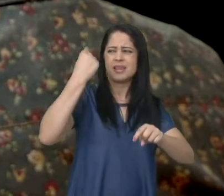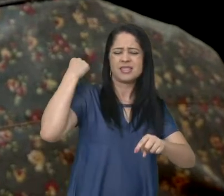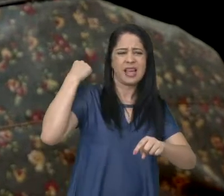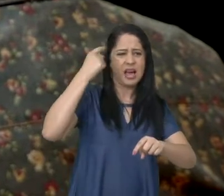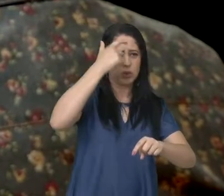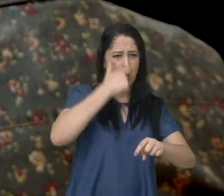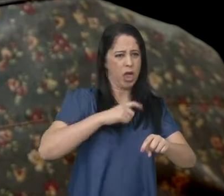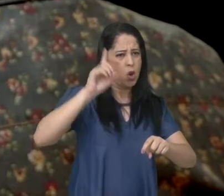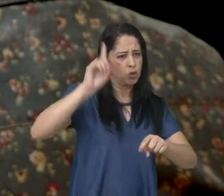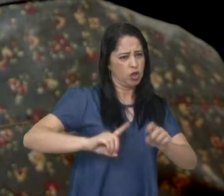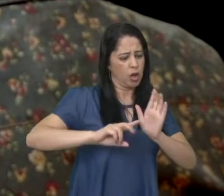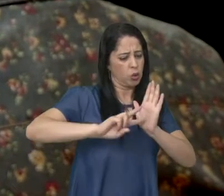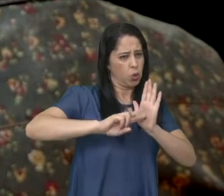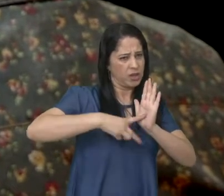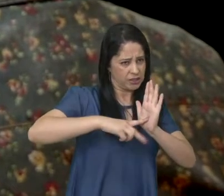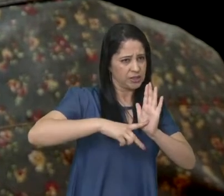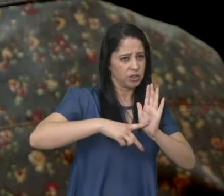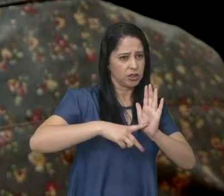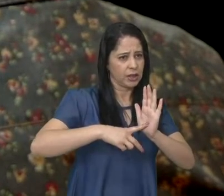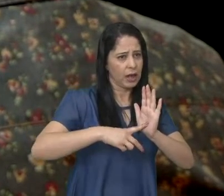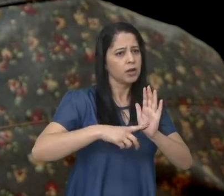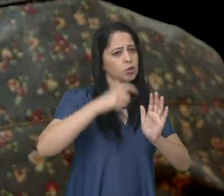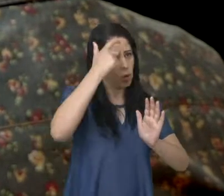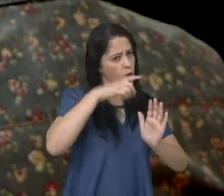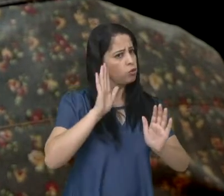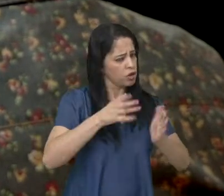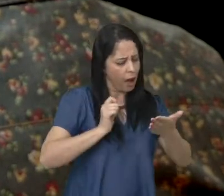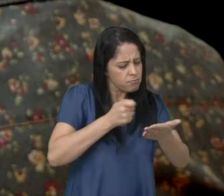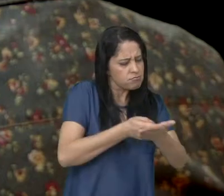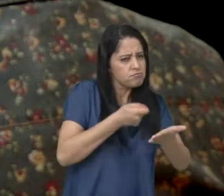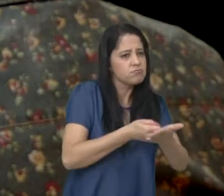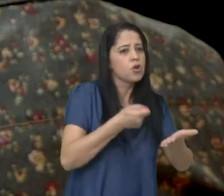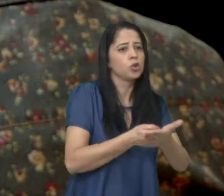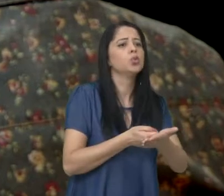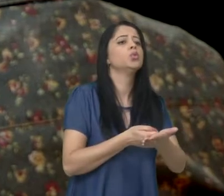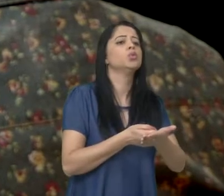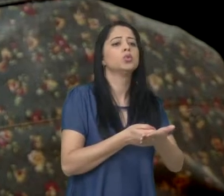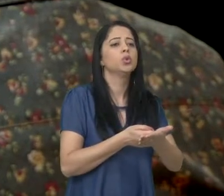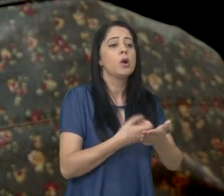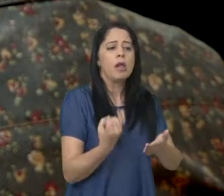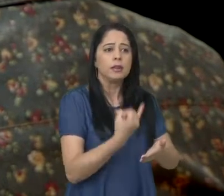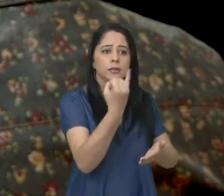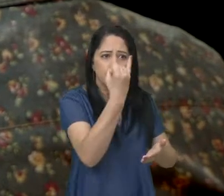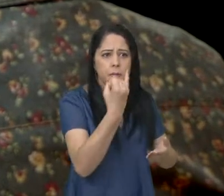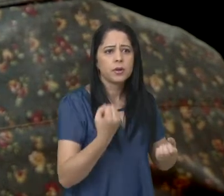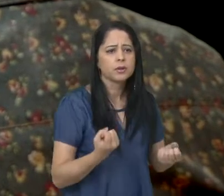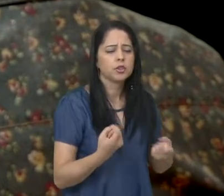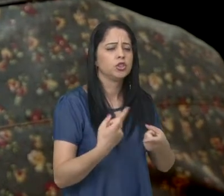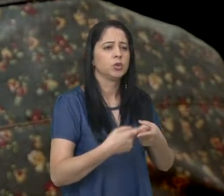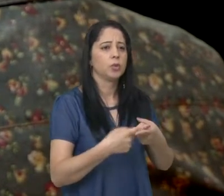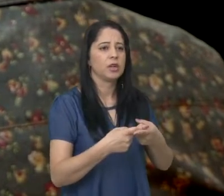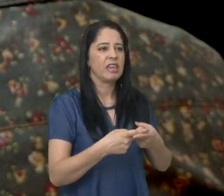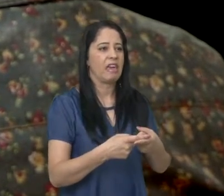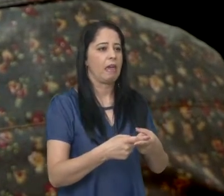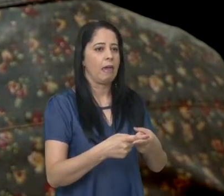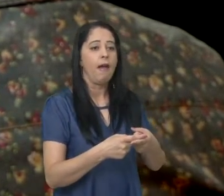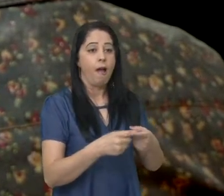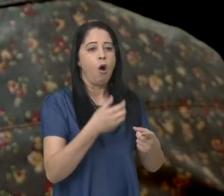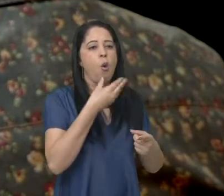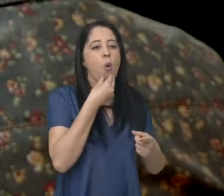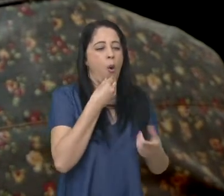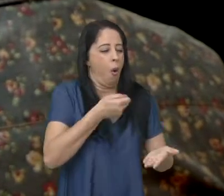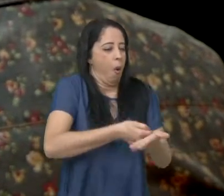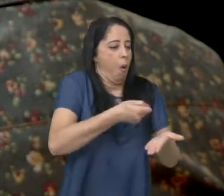é uma luta que eu sempre tive. Eu acho que é uma questão importante ideológica, né? Porque o machismo ele